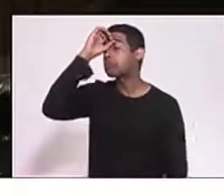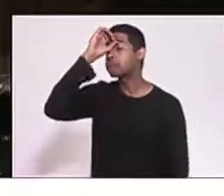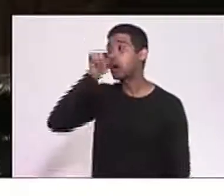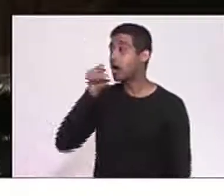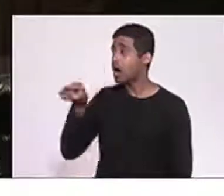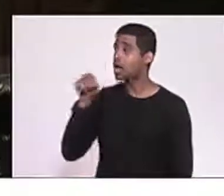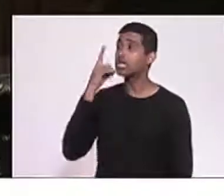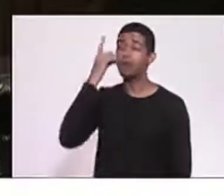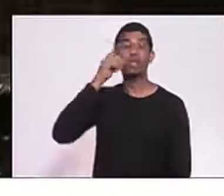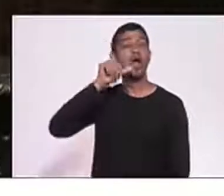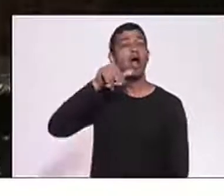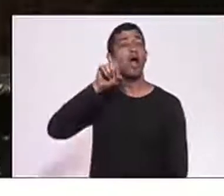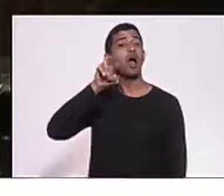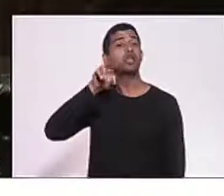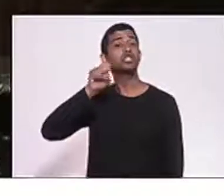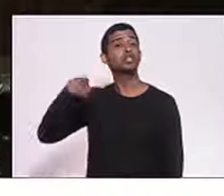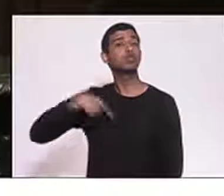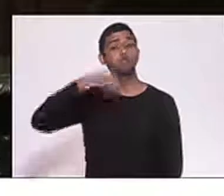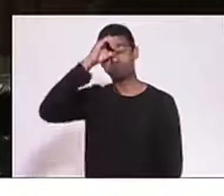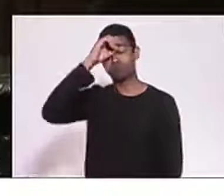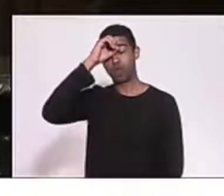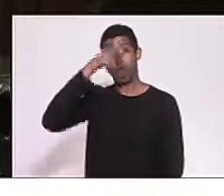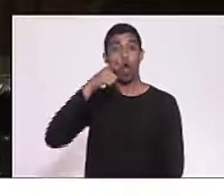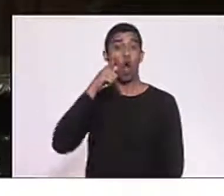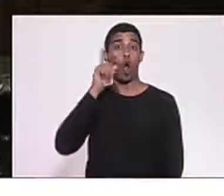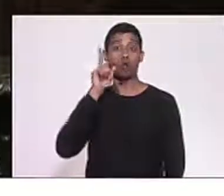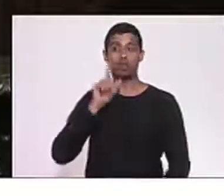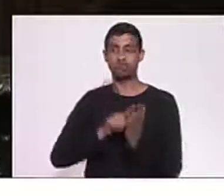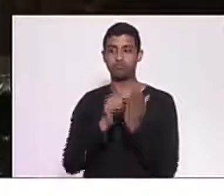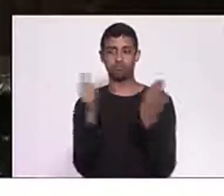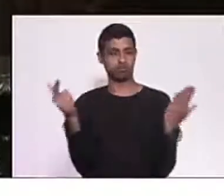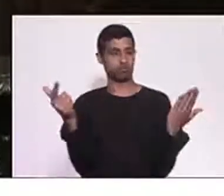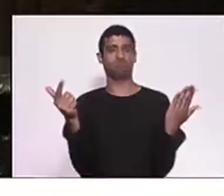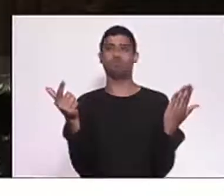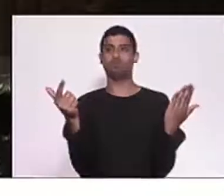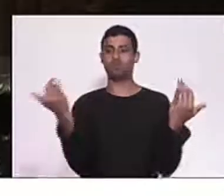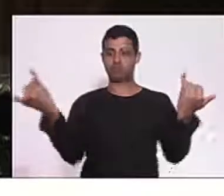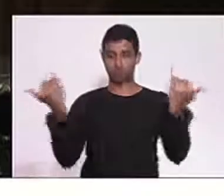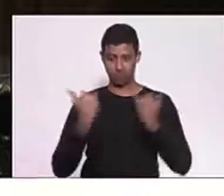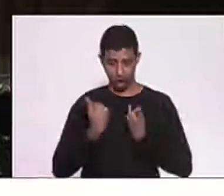deputado Anderson. Soubemos ontem pelos jornais.